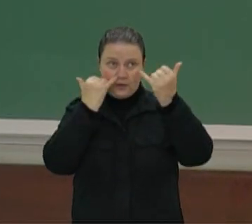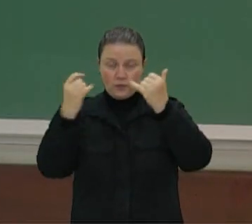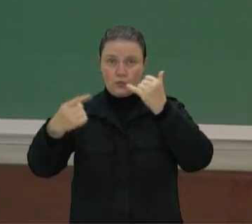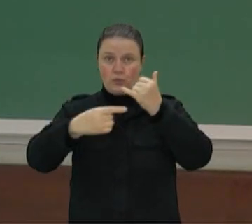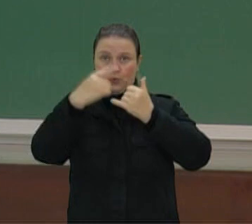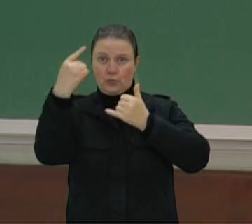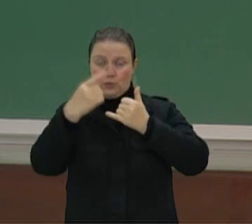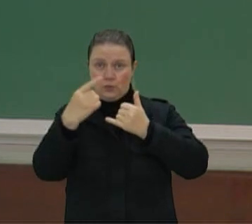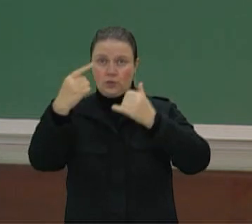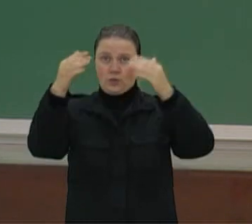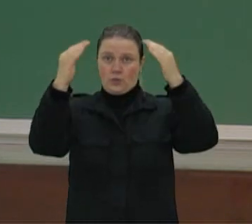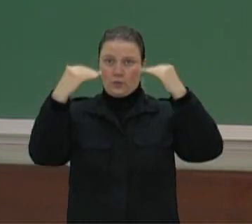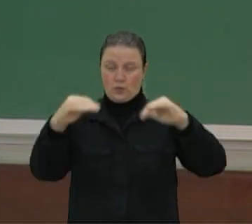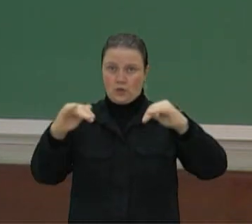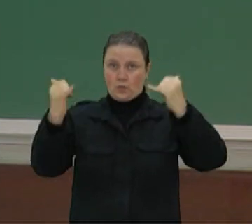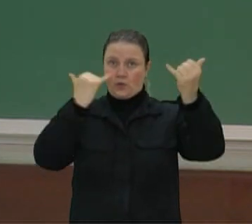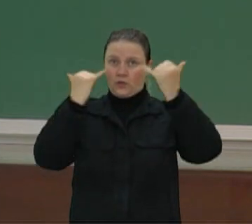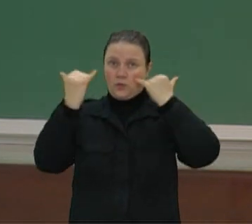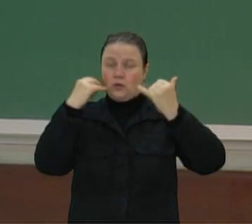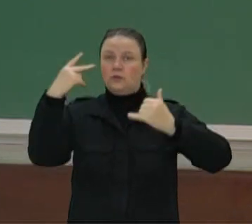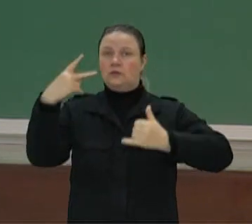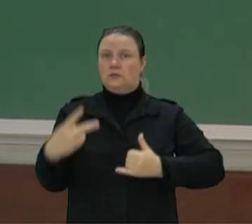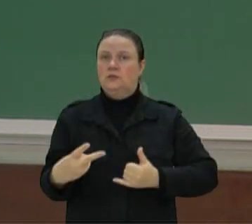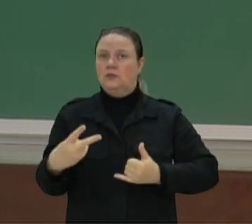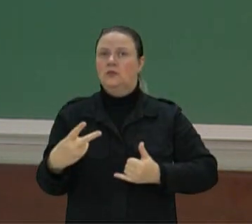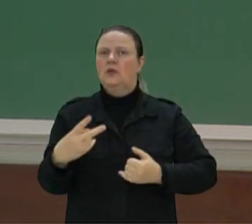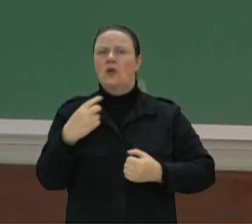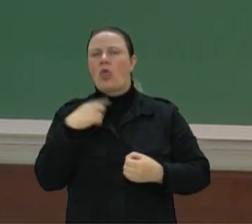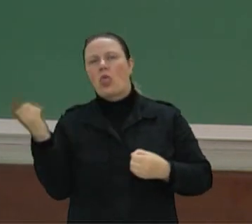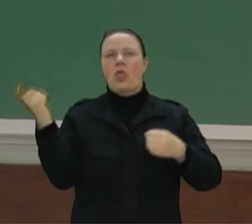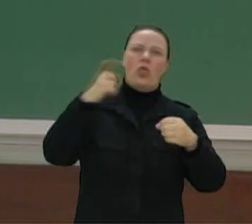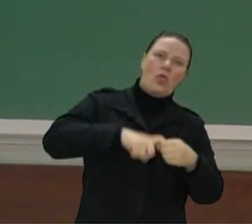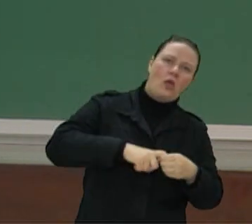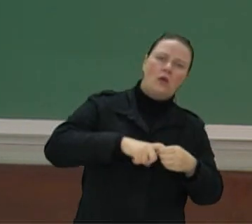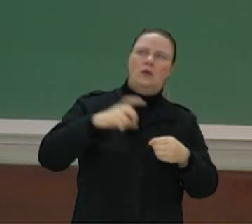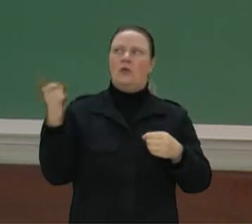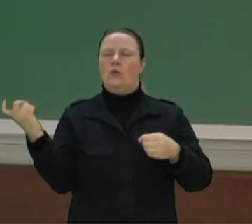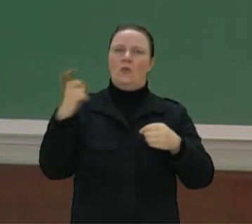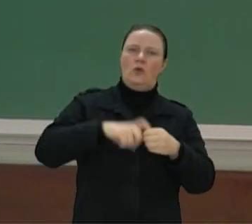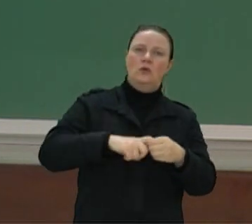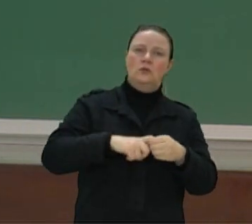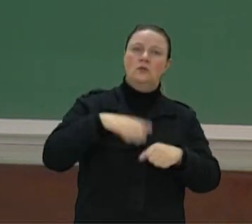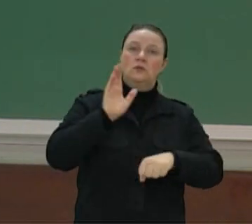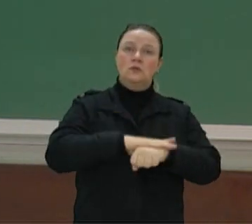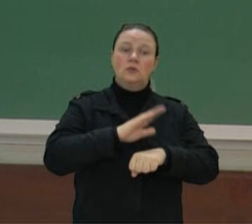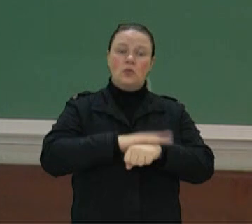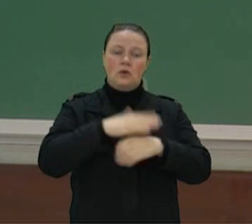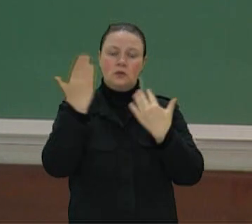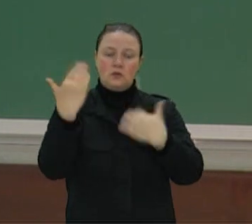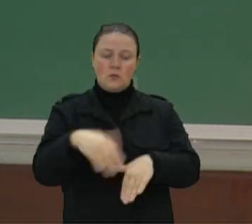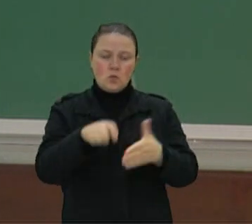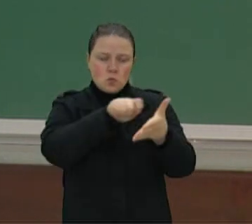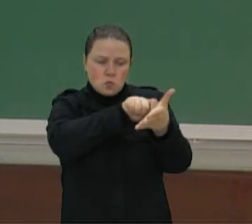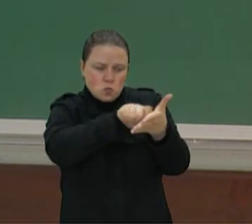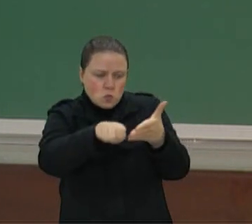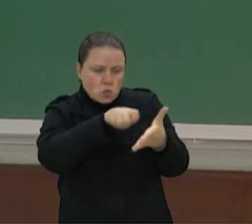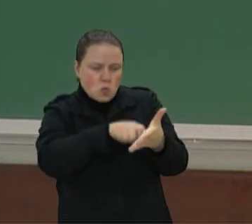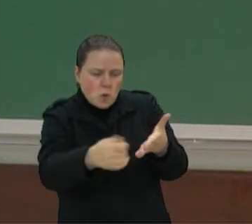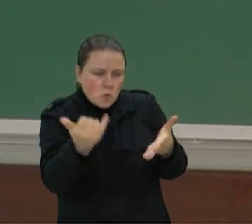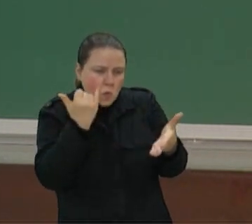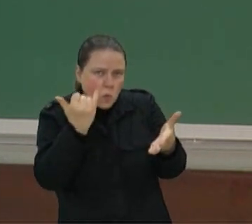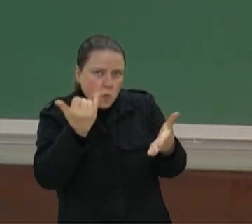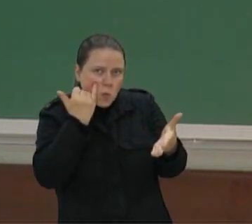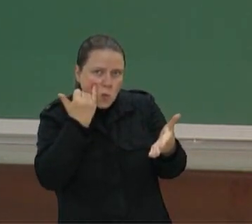Por quê, professor? Para não haver a necessidade de ficar voltando. Se você está na prova e sublinha as informações, você